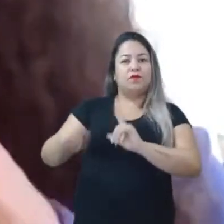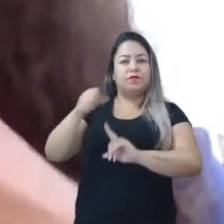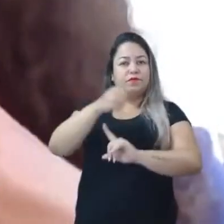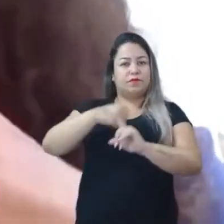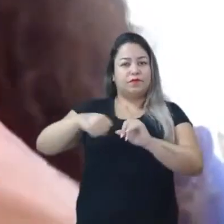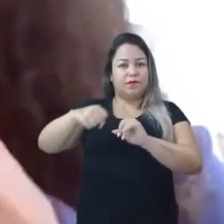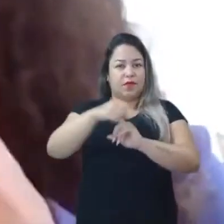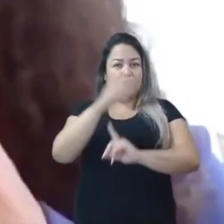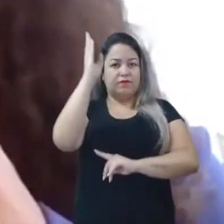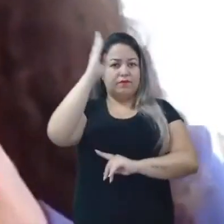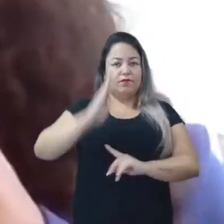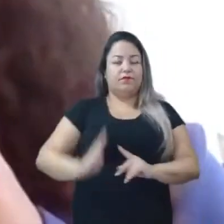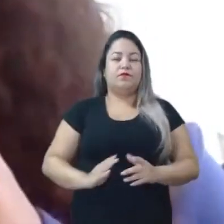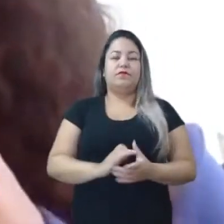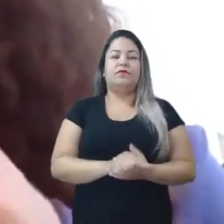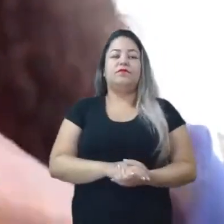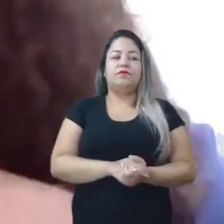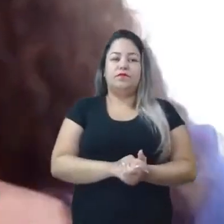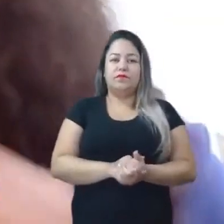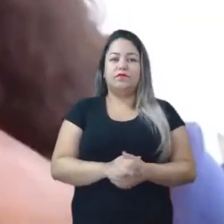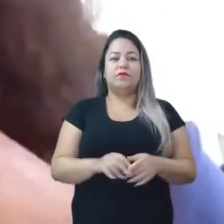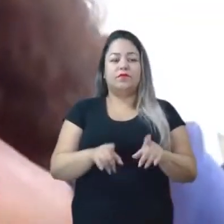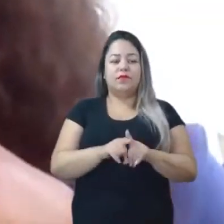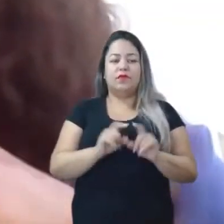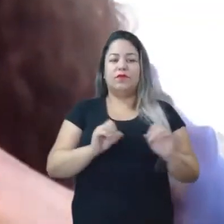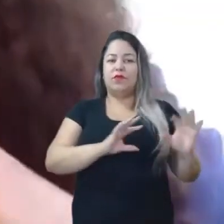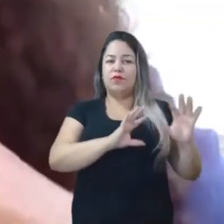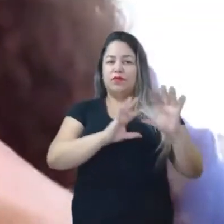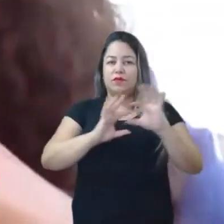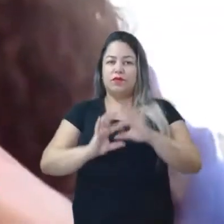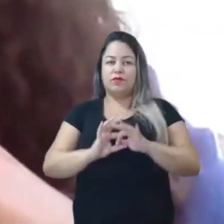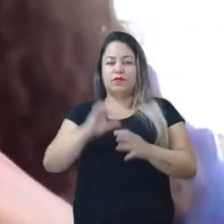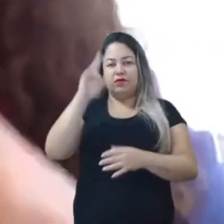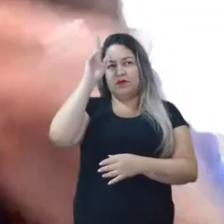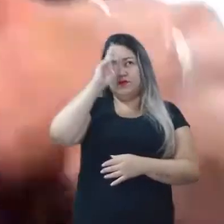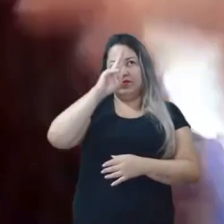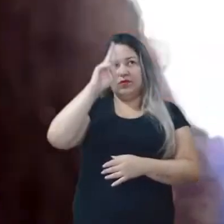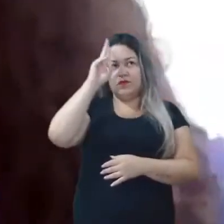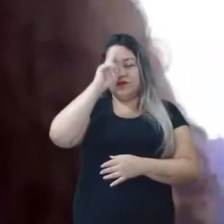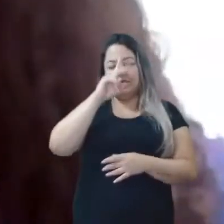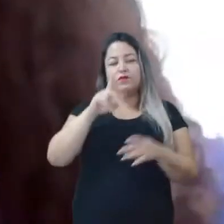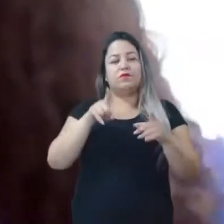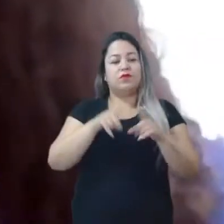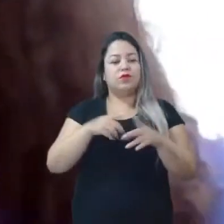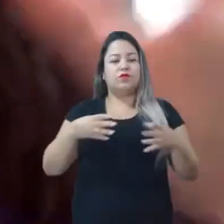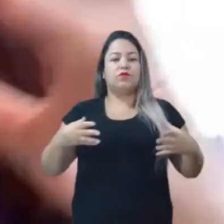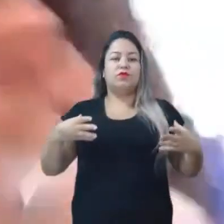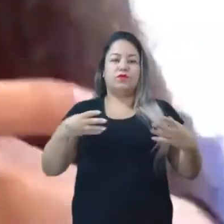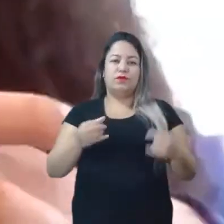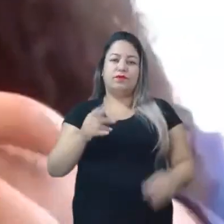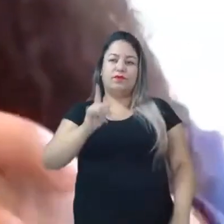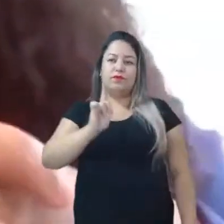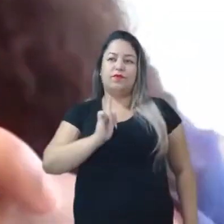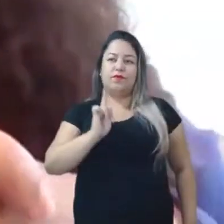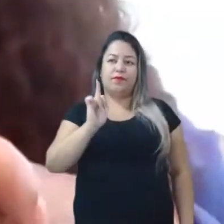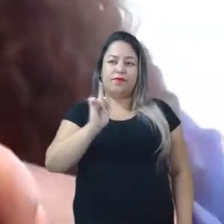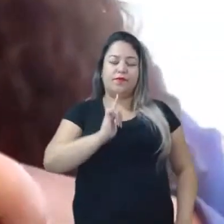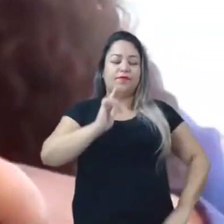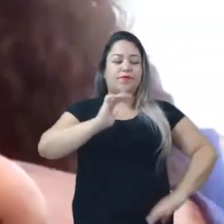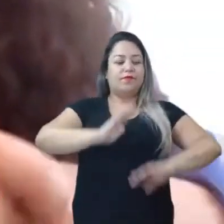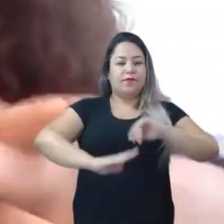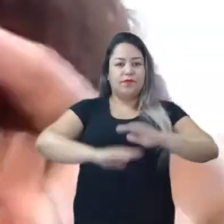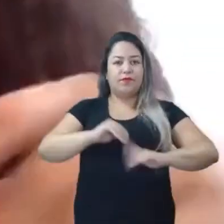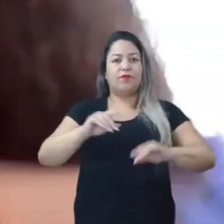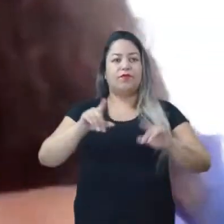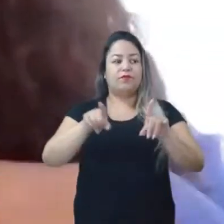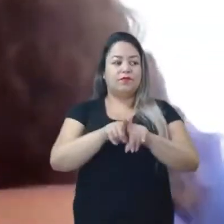brasileira, levando em consideração esses seus contextos históricos. Então, dos muitos que a gente tem de contribuição das ações